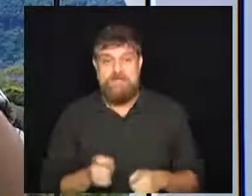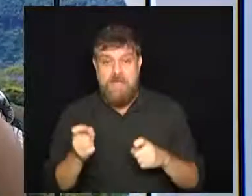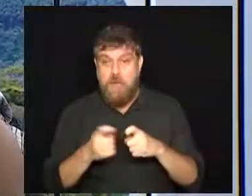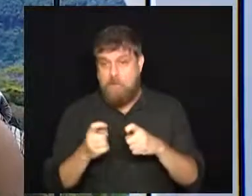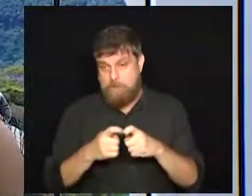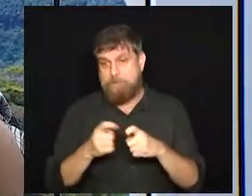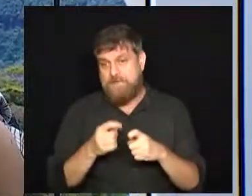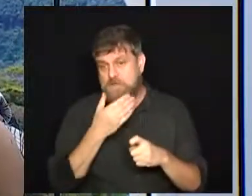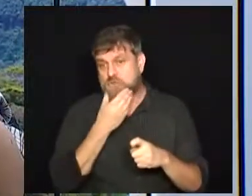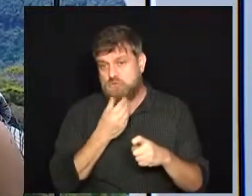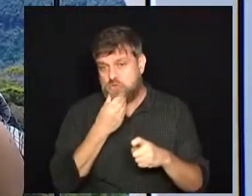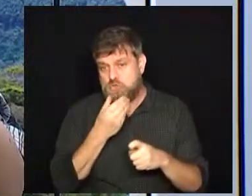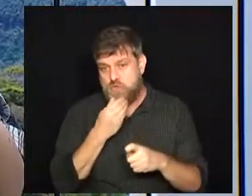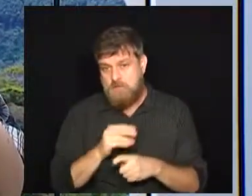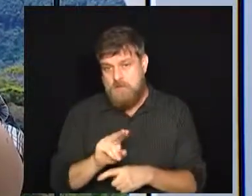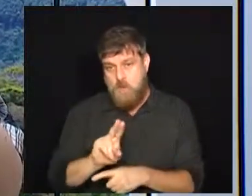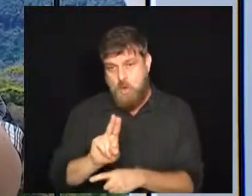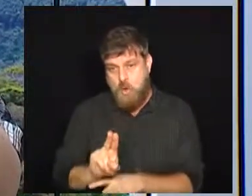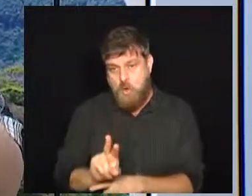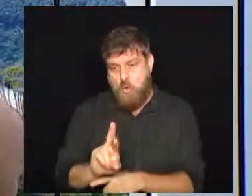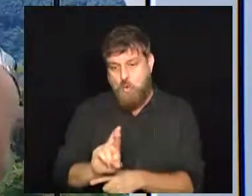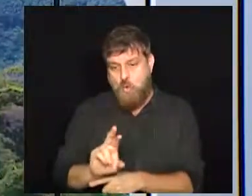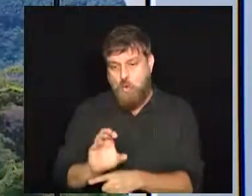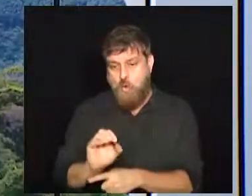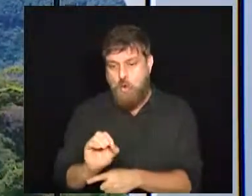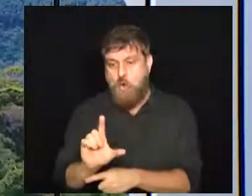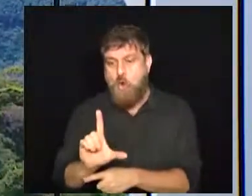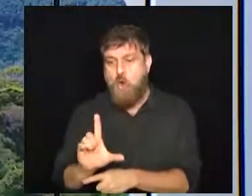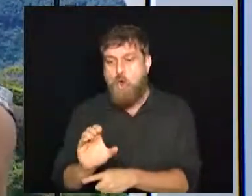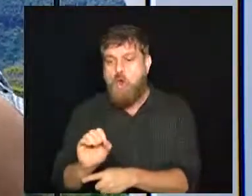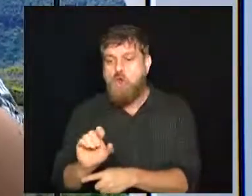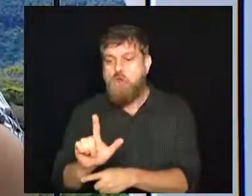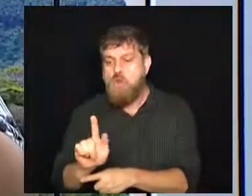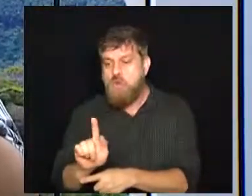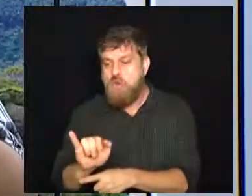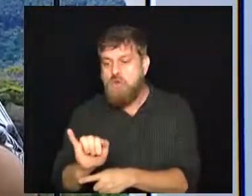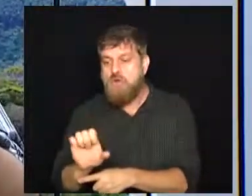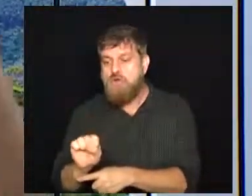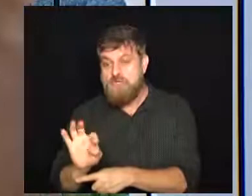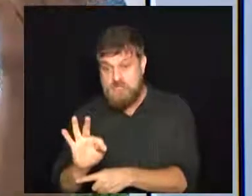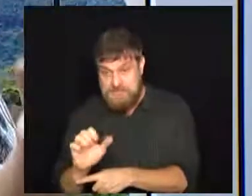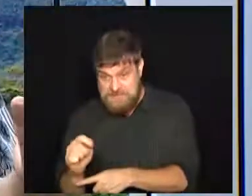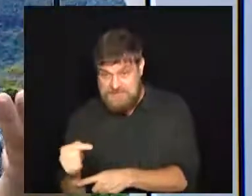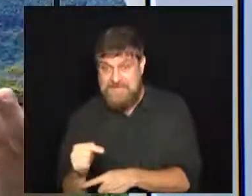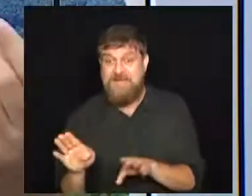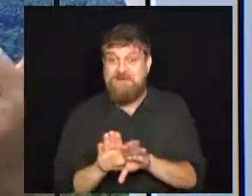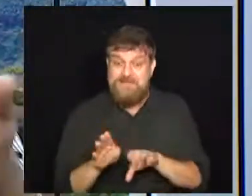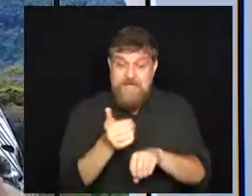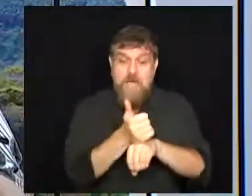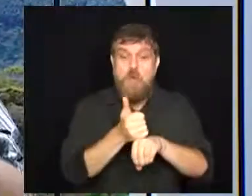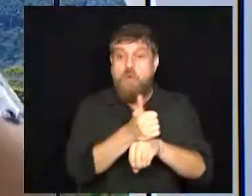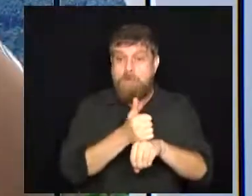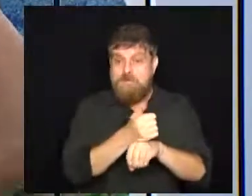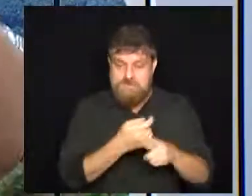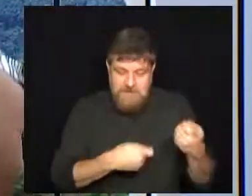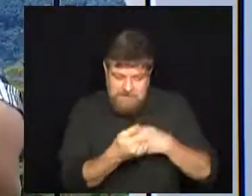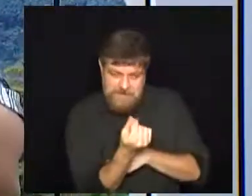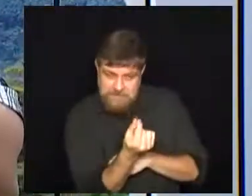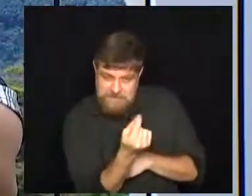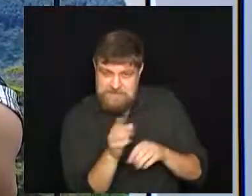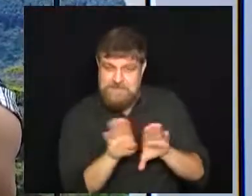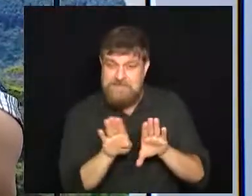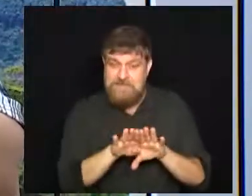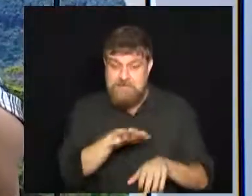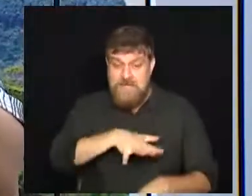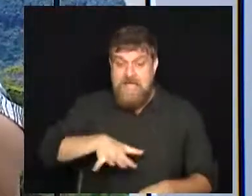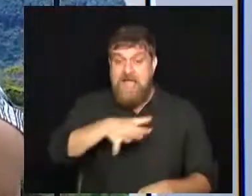vai ter algum profissional na área financeira, vai ter a parte jurídica, que no caso nós até indicamos